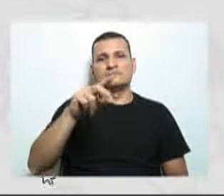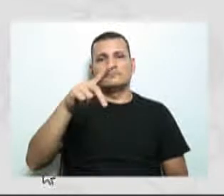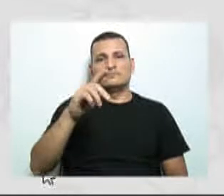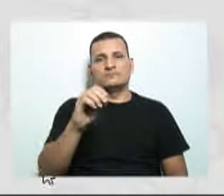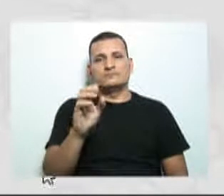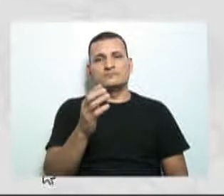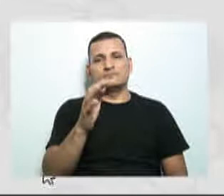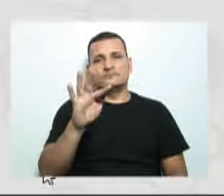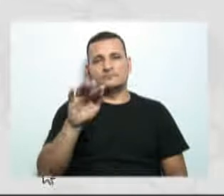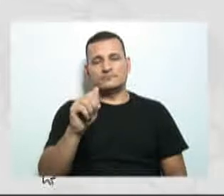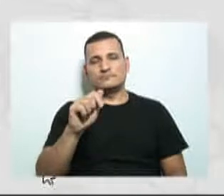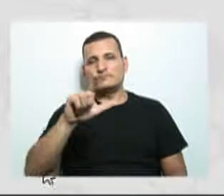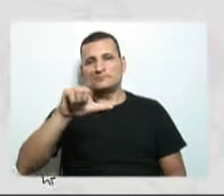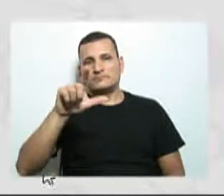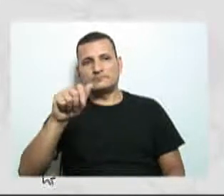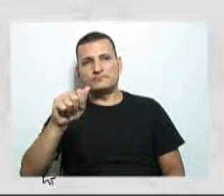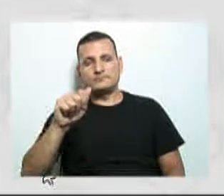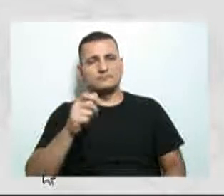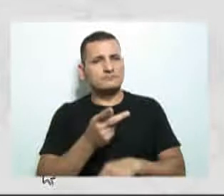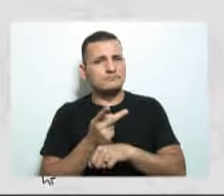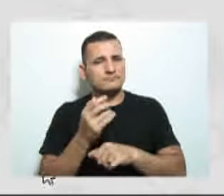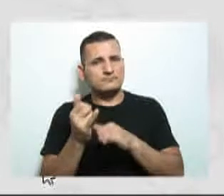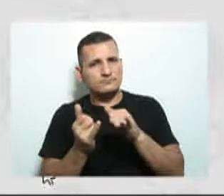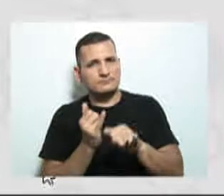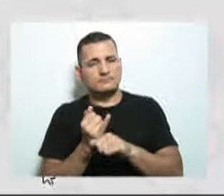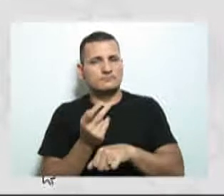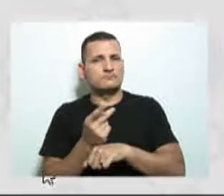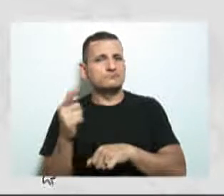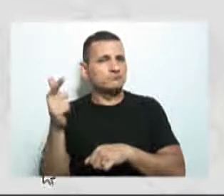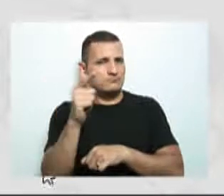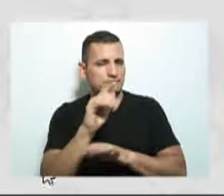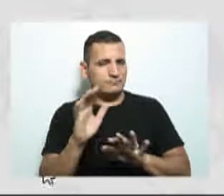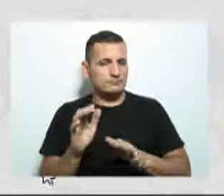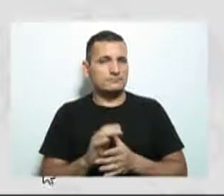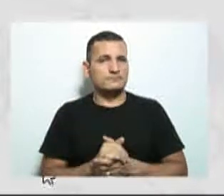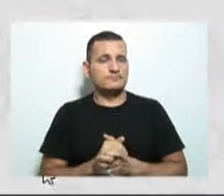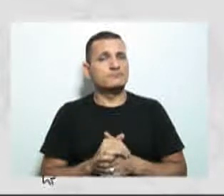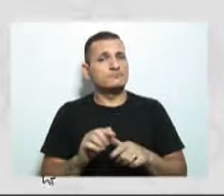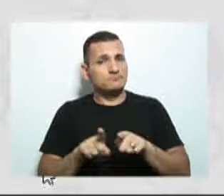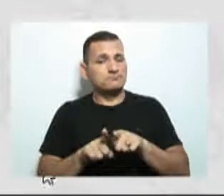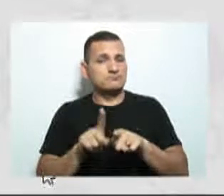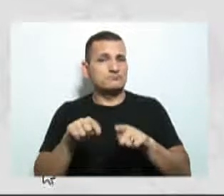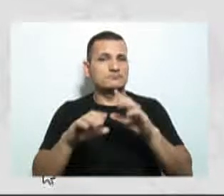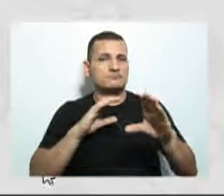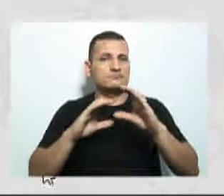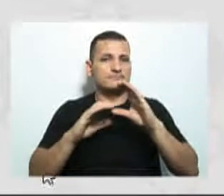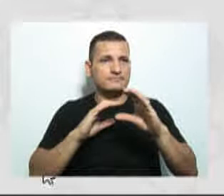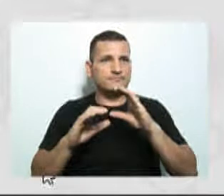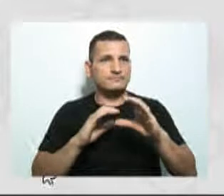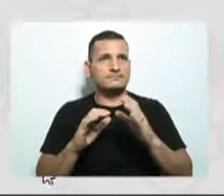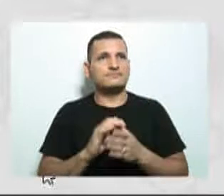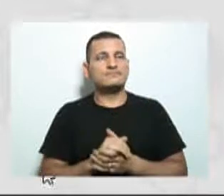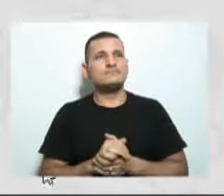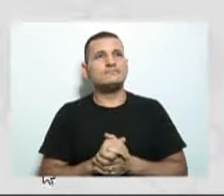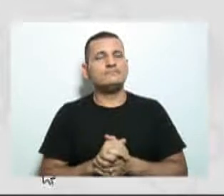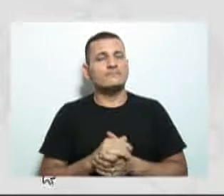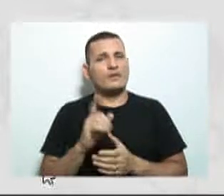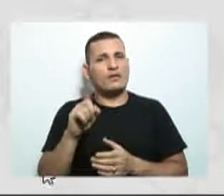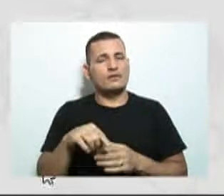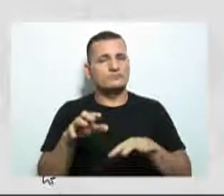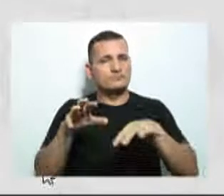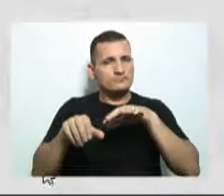livro. O Corpo Fala. Procura na internet, procura em algum lugar. Não é? Isso também é forma de comunicação. É outra maneira de